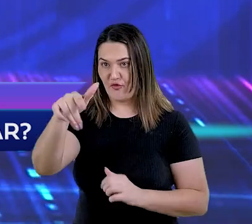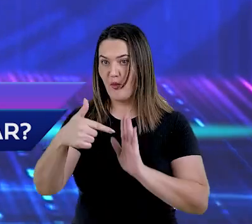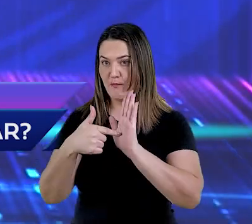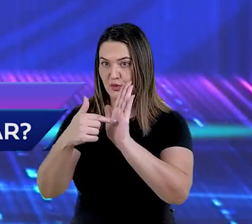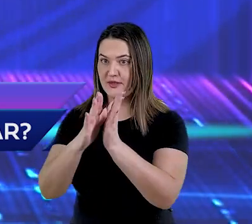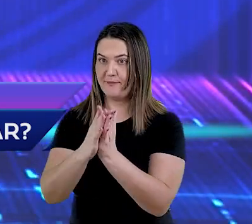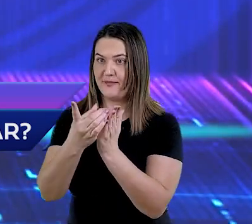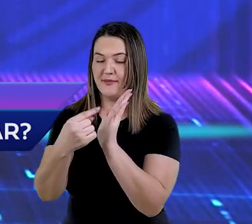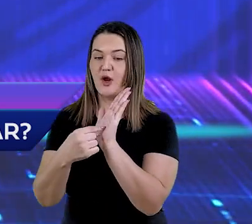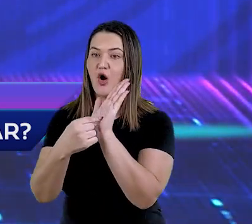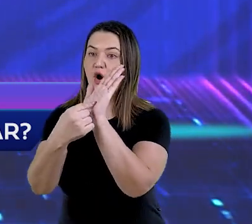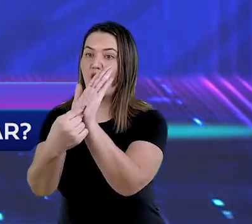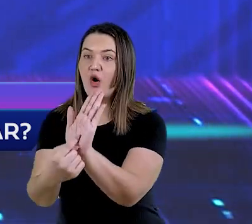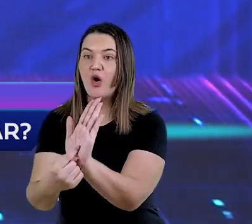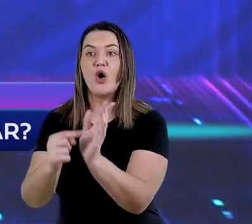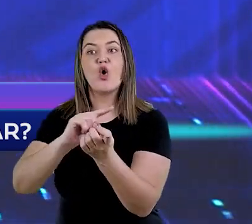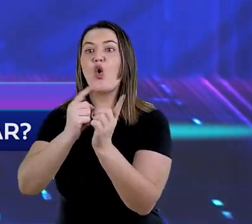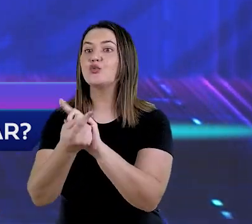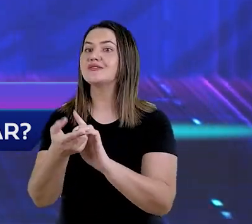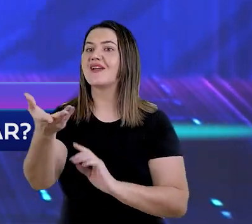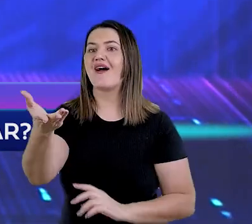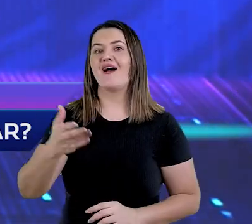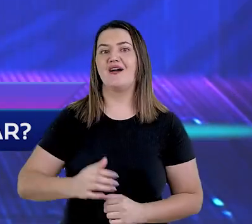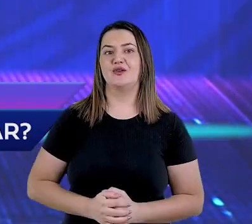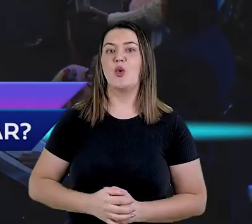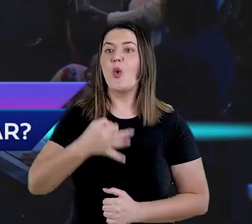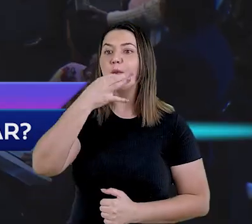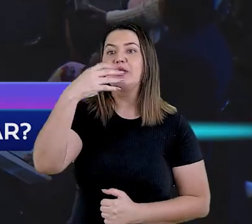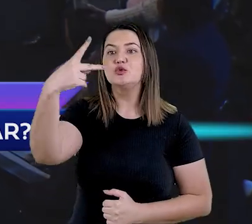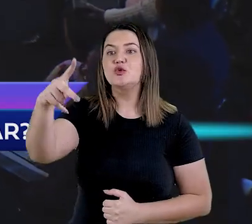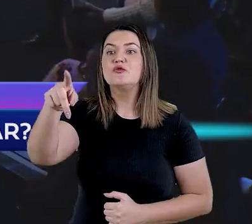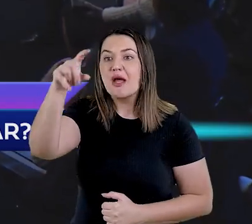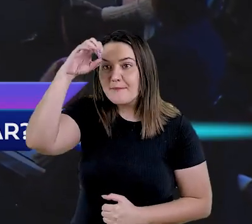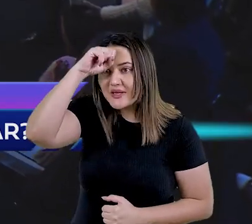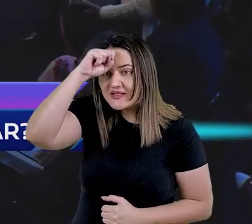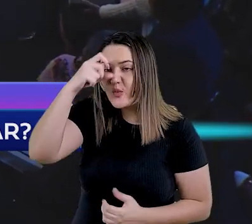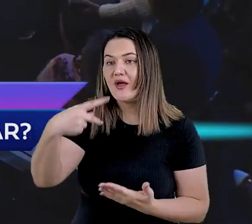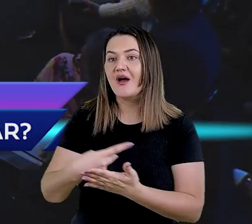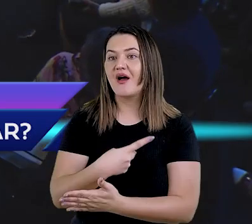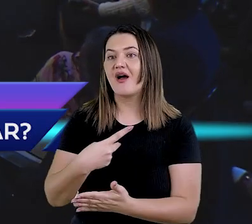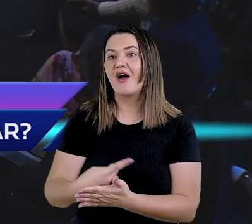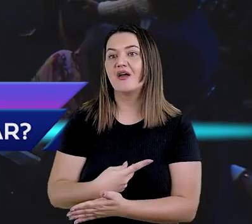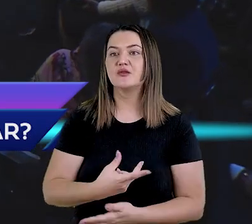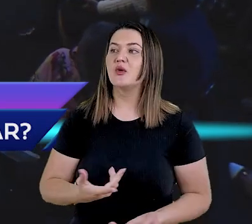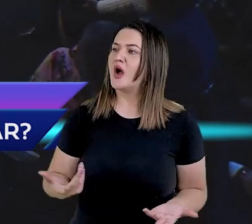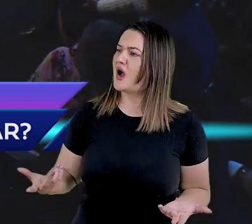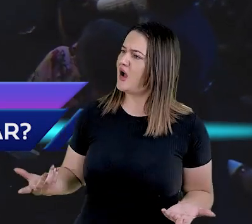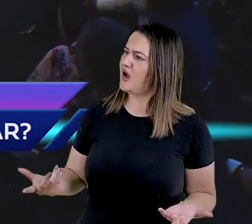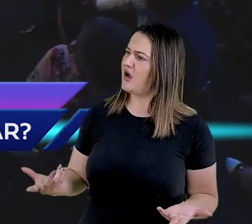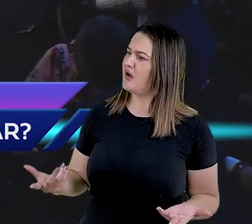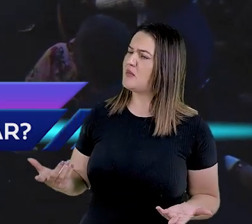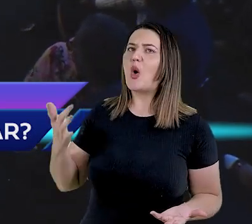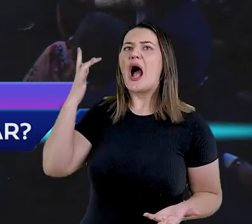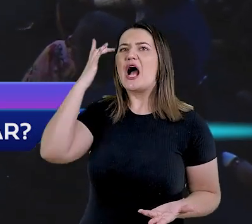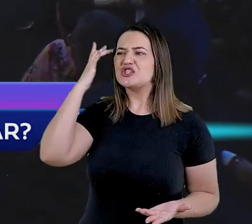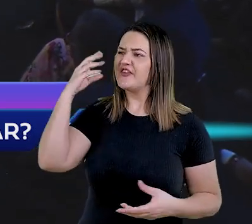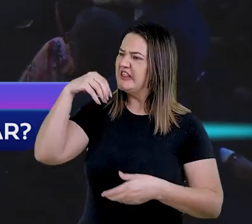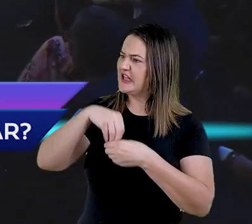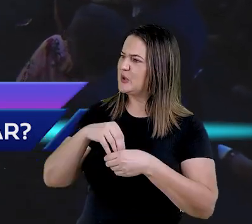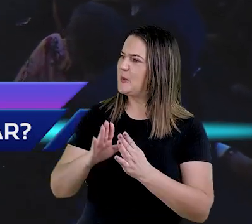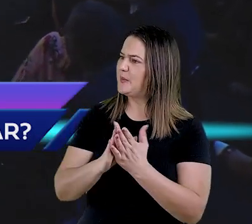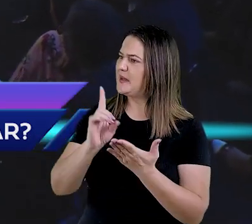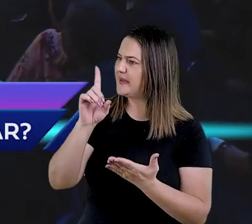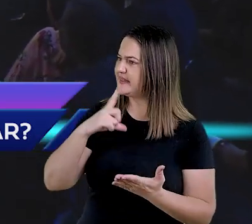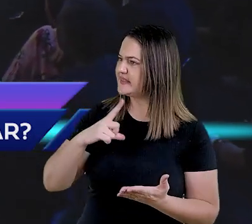versos bíblicos que mostram exatamente o contrário do que você acha. Mas ela diz assim, mas eu achava que estava na Bíblia isso